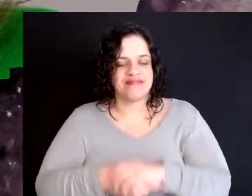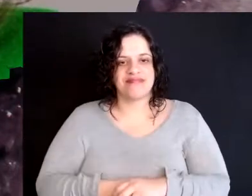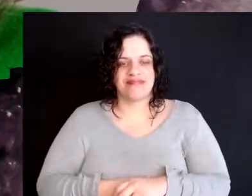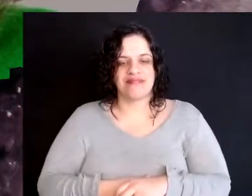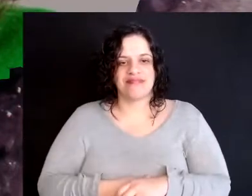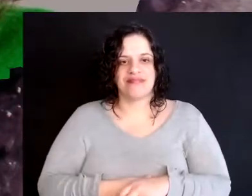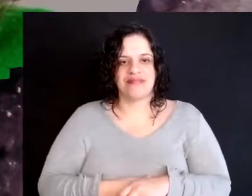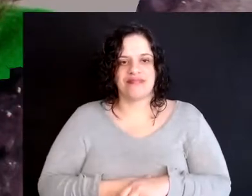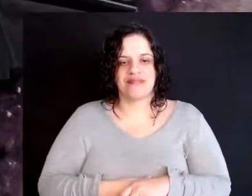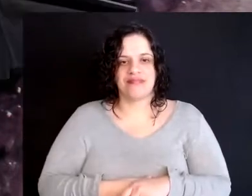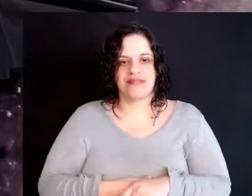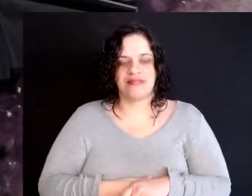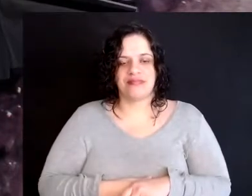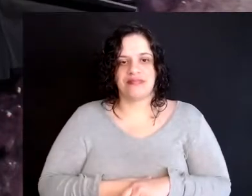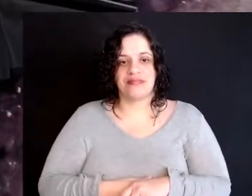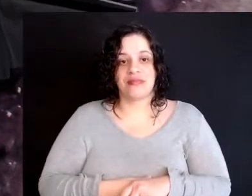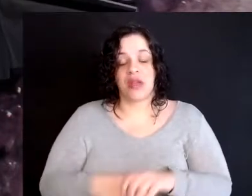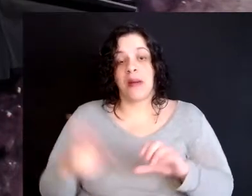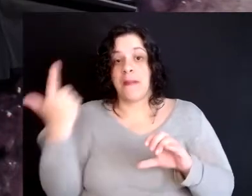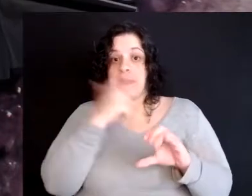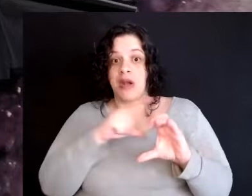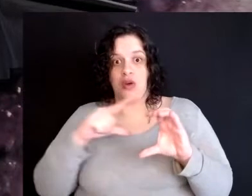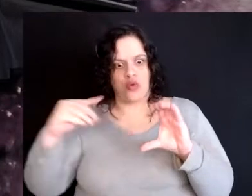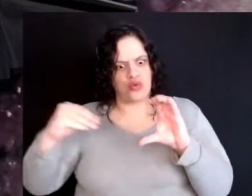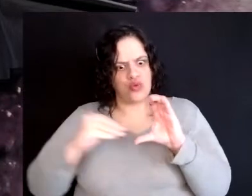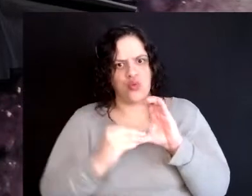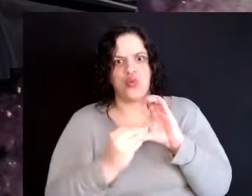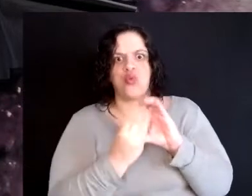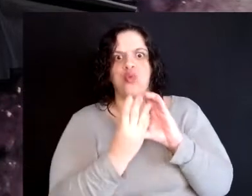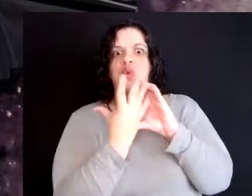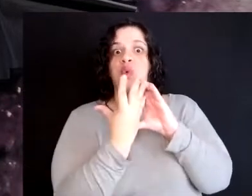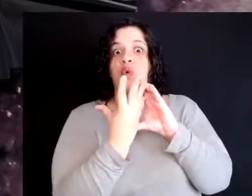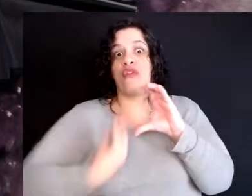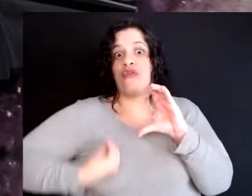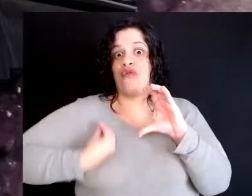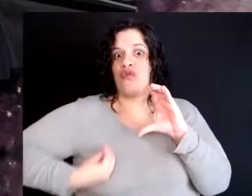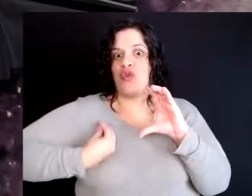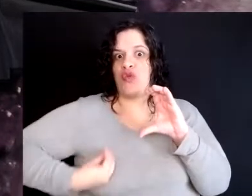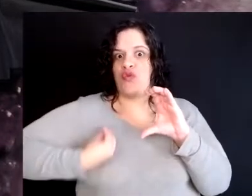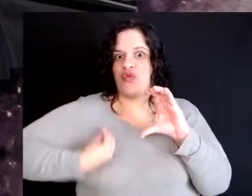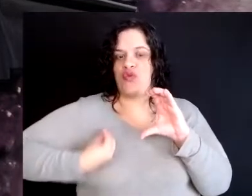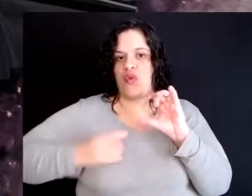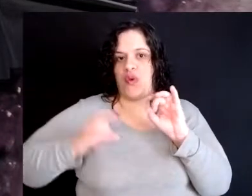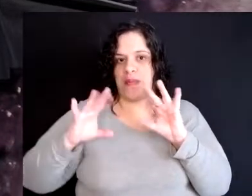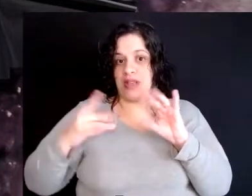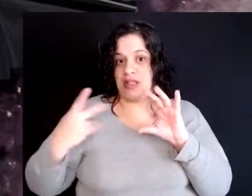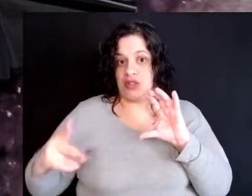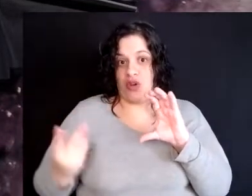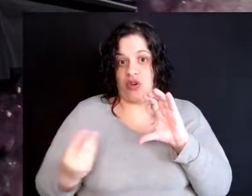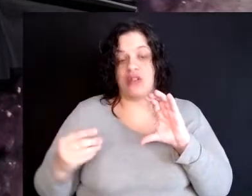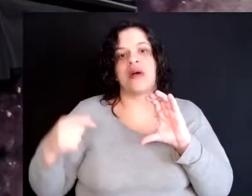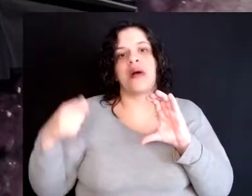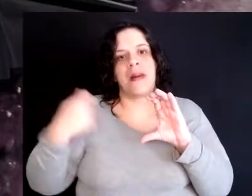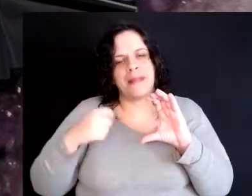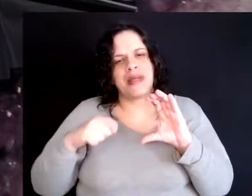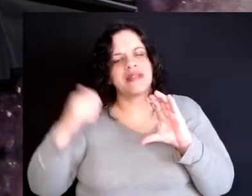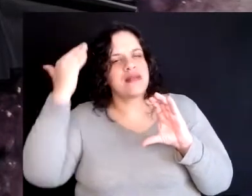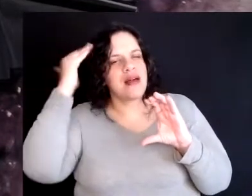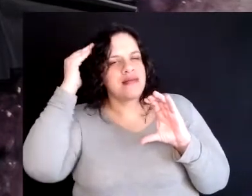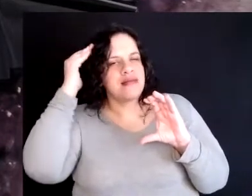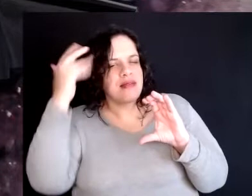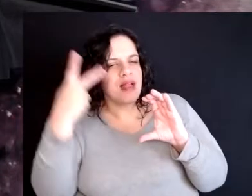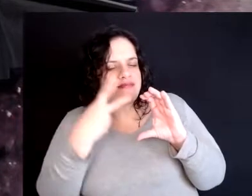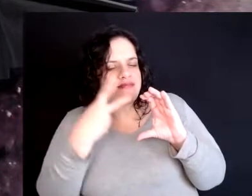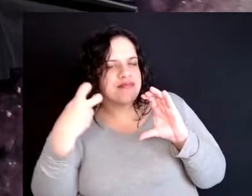a jornada não acontece. Para ela poder ganhar sua vida preciosa, ela tem que